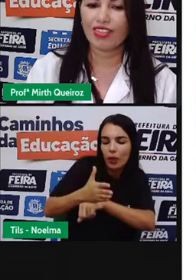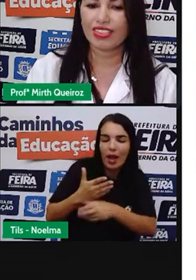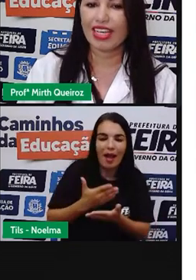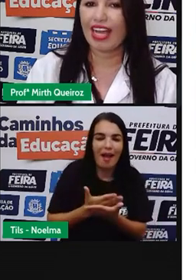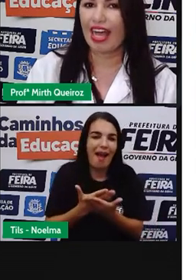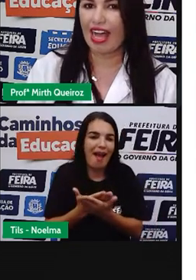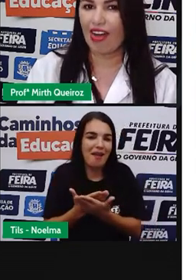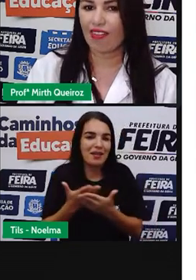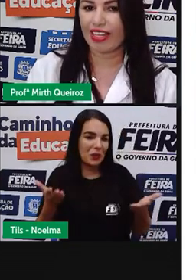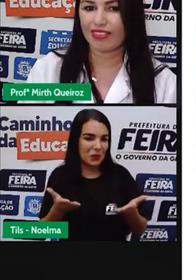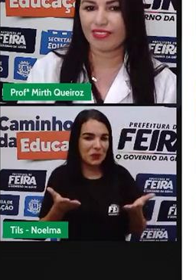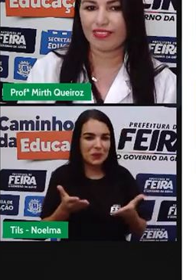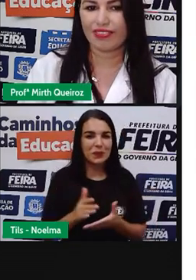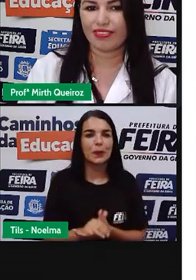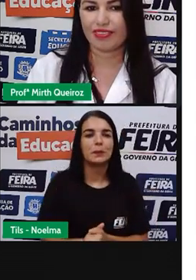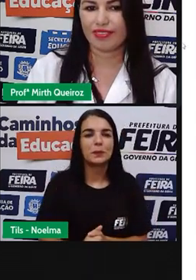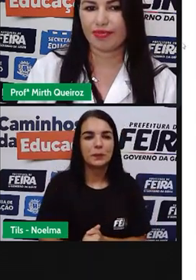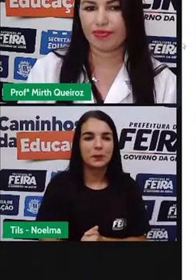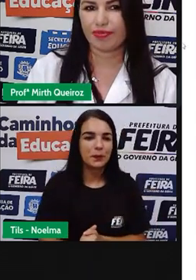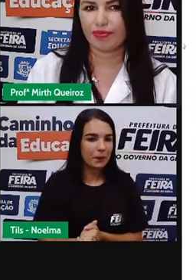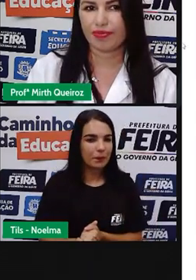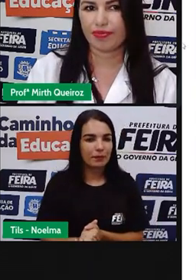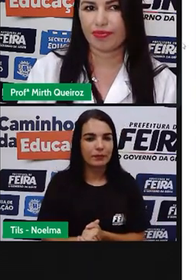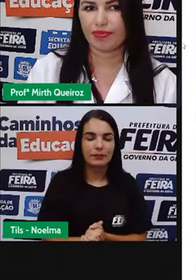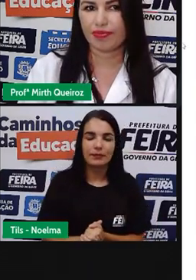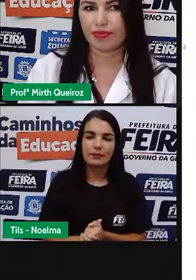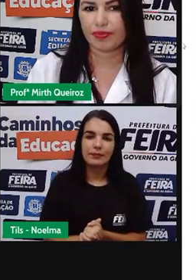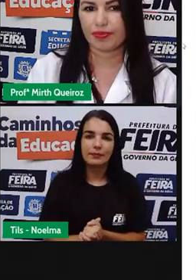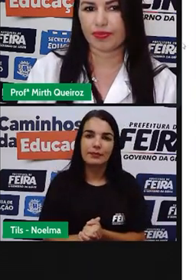a nossa aula.